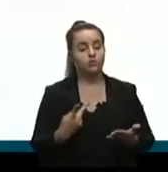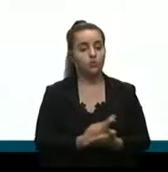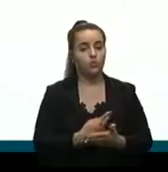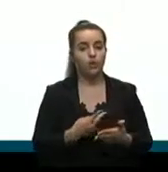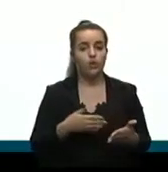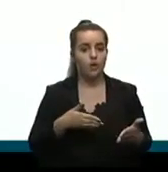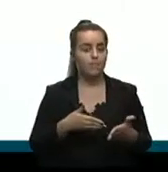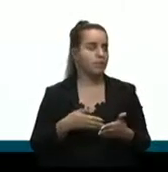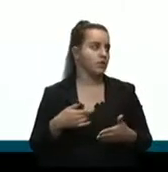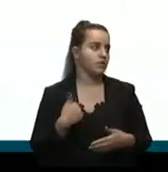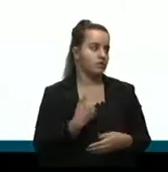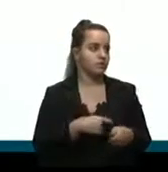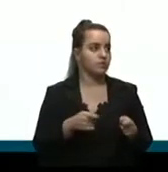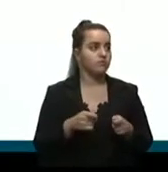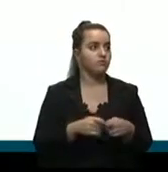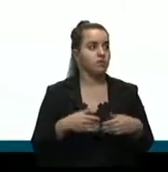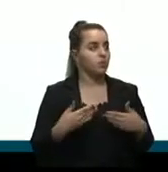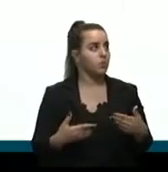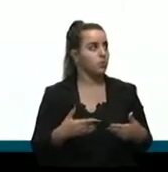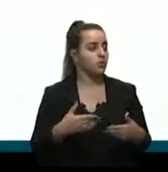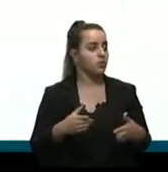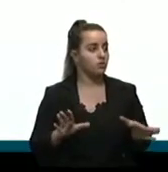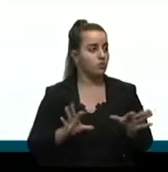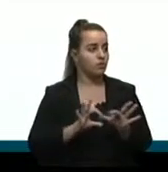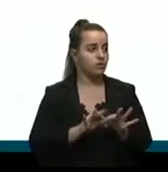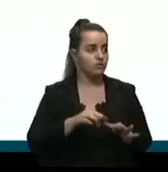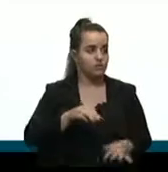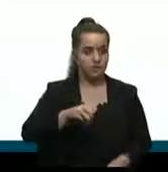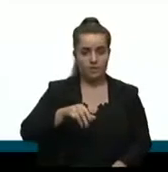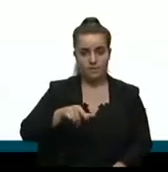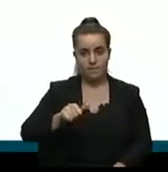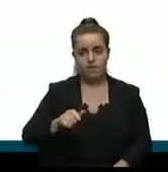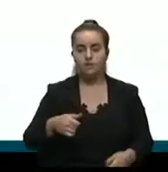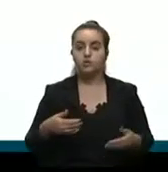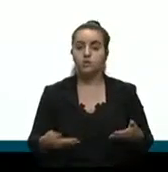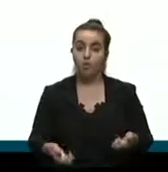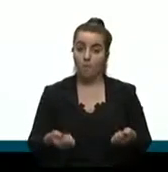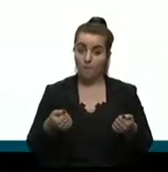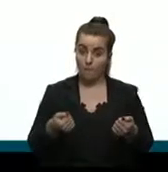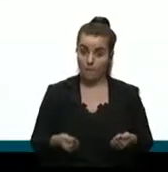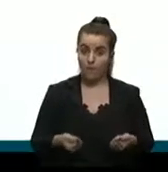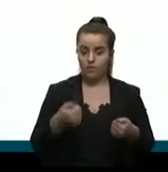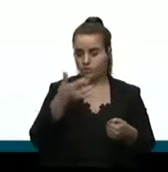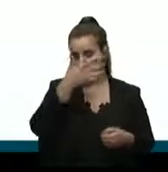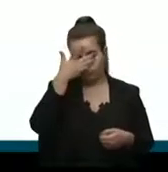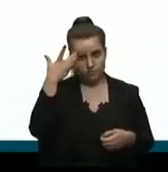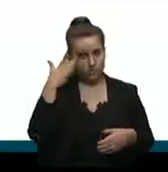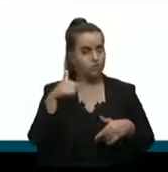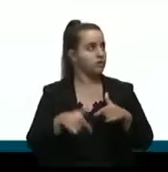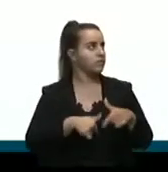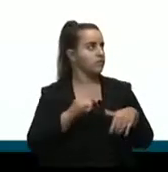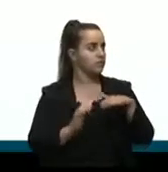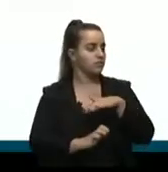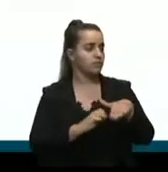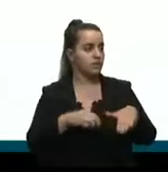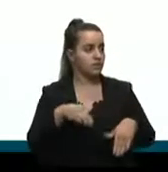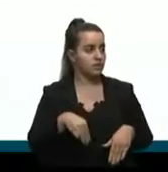estamos cometendo ao aproximar a média do peso dos funcionários da empresa M por